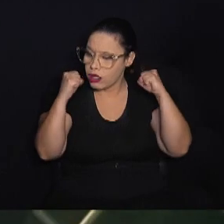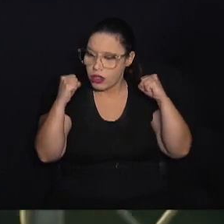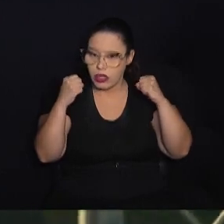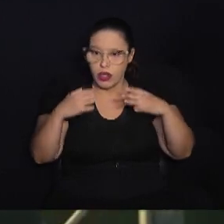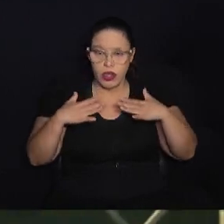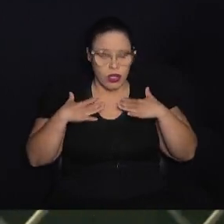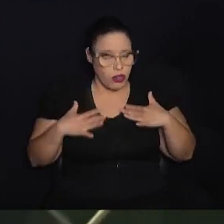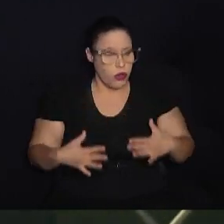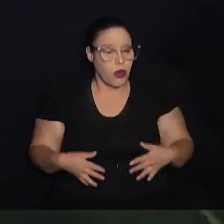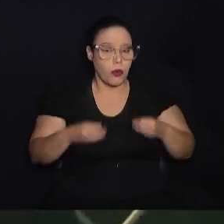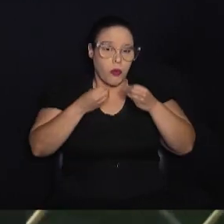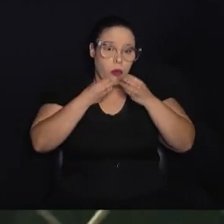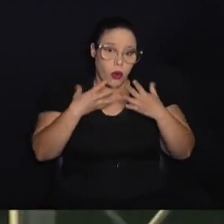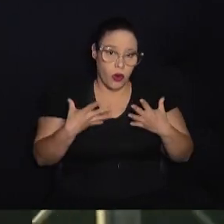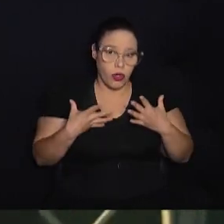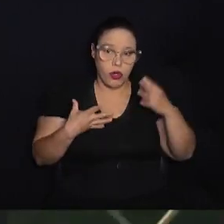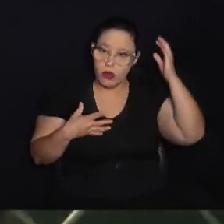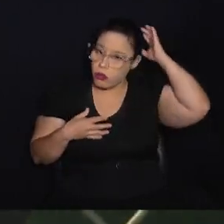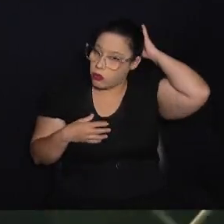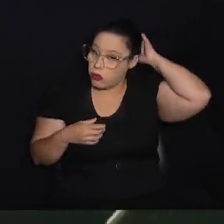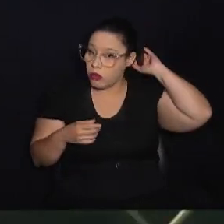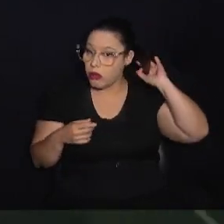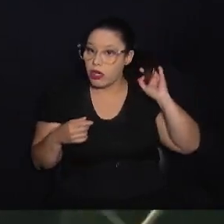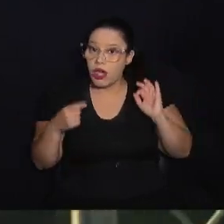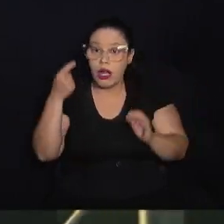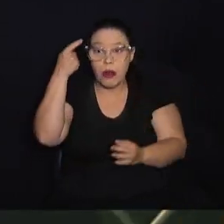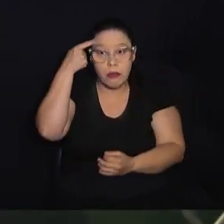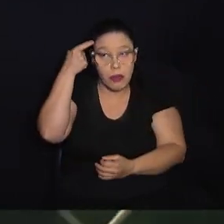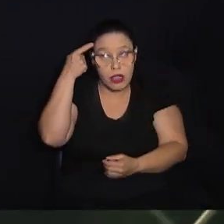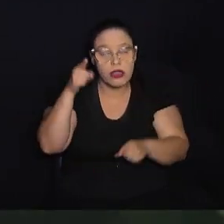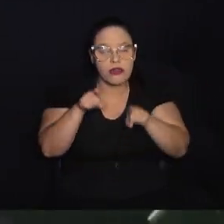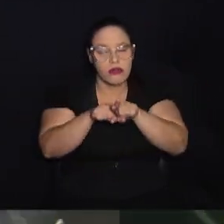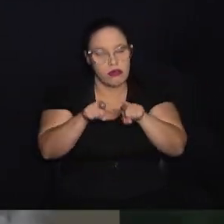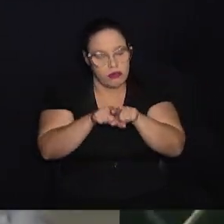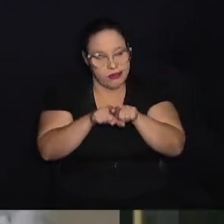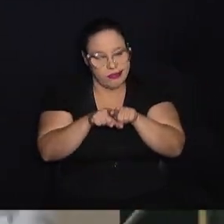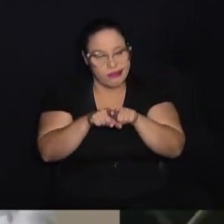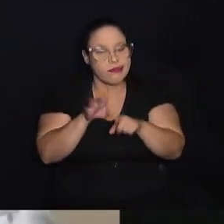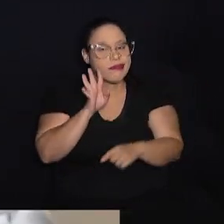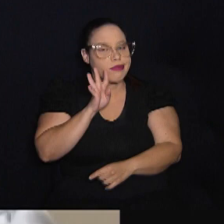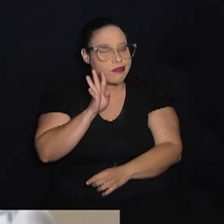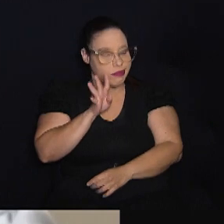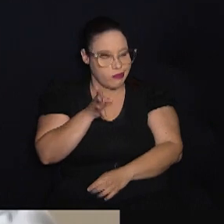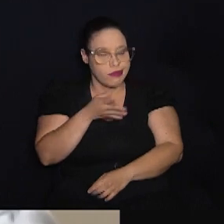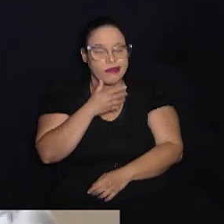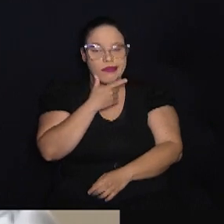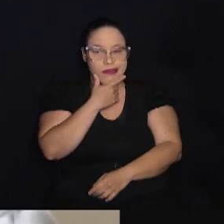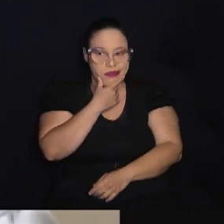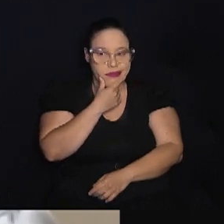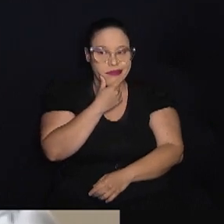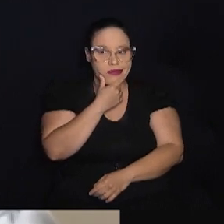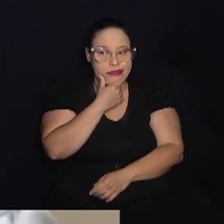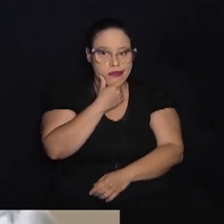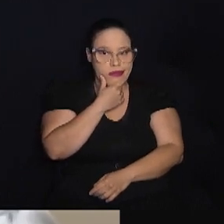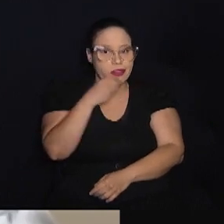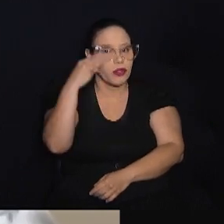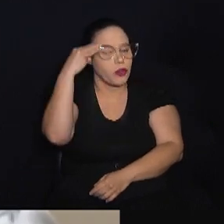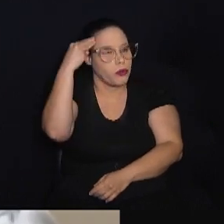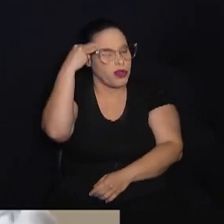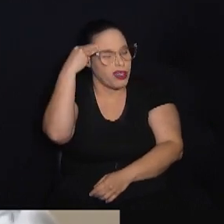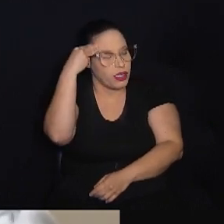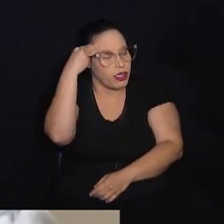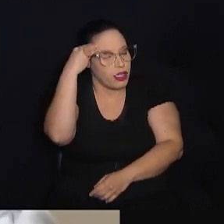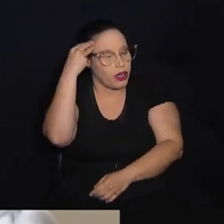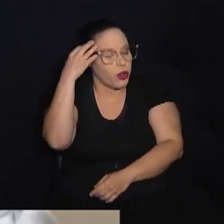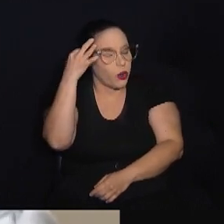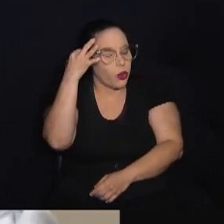corpo saudável, que seria não só o corpo, mas a mente também. Isso é bem interessante, né? Você falar, você tem que ter a mente, uma mente sã, tem